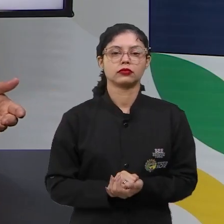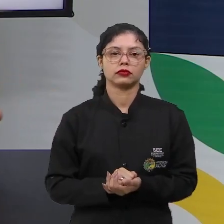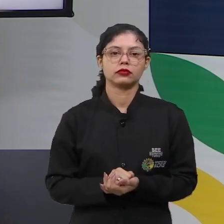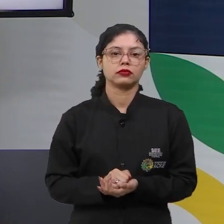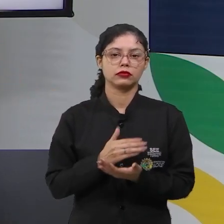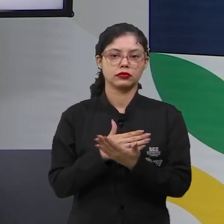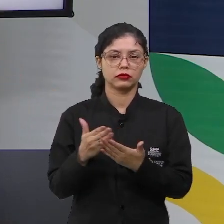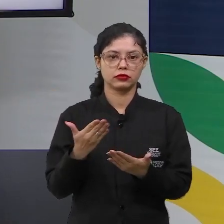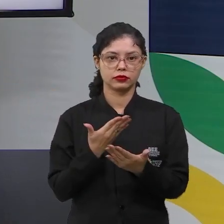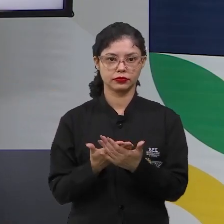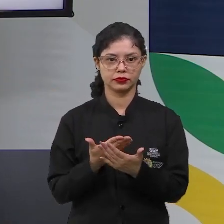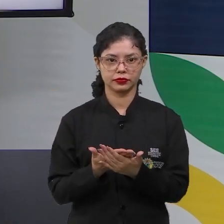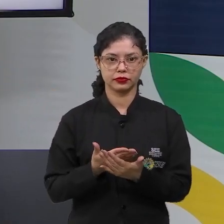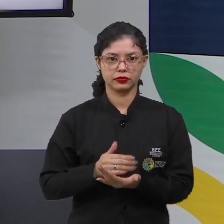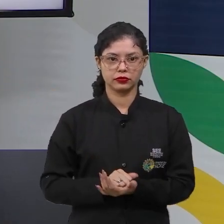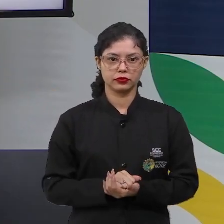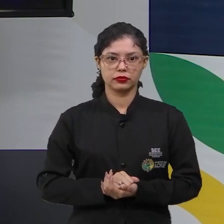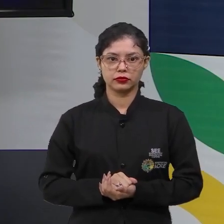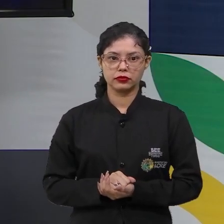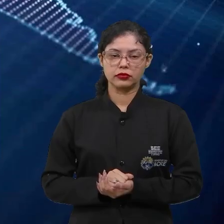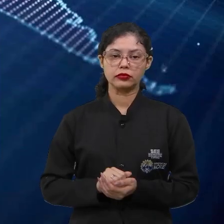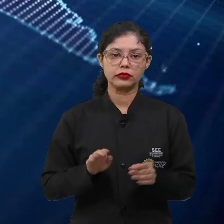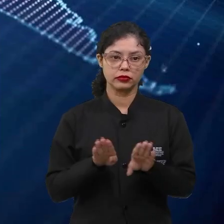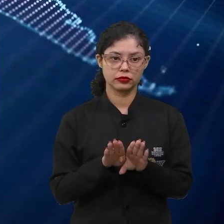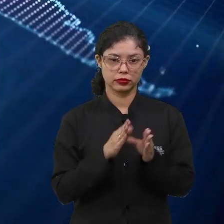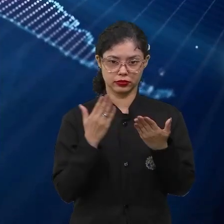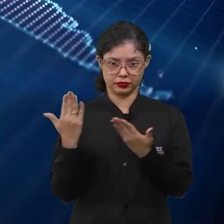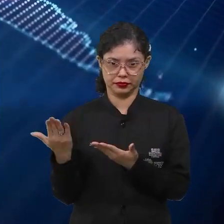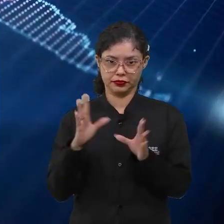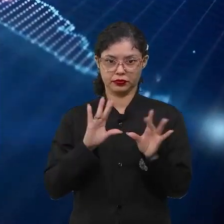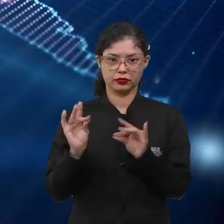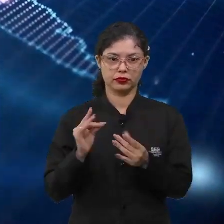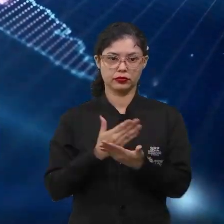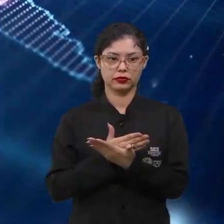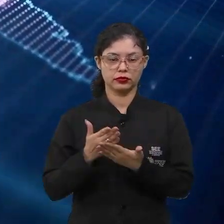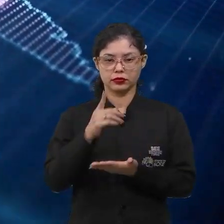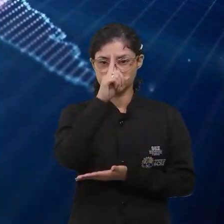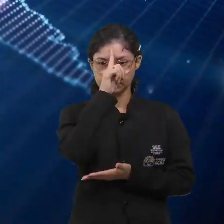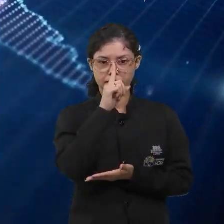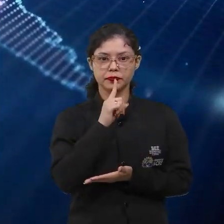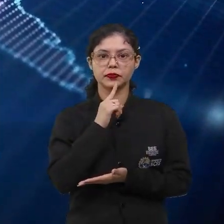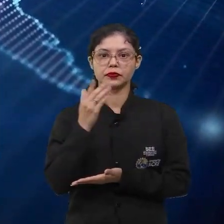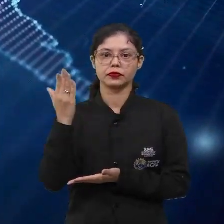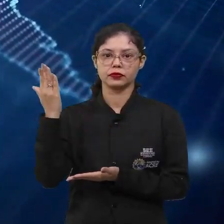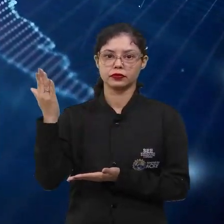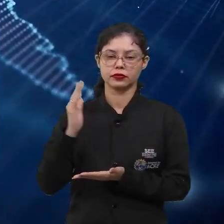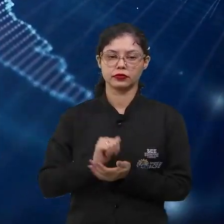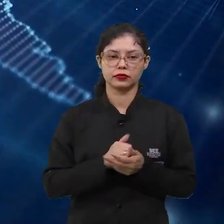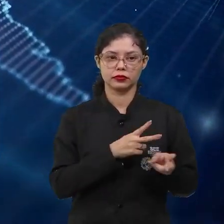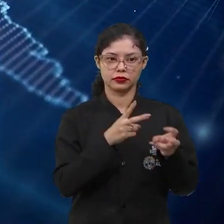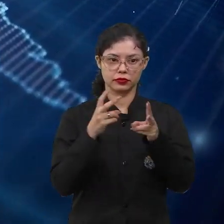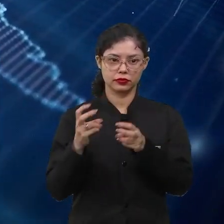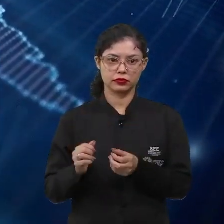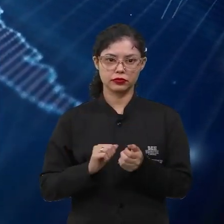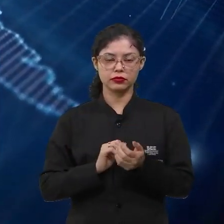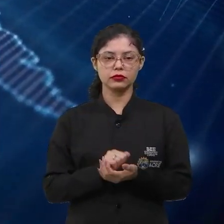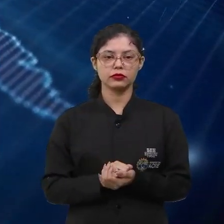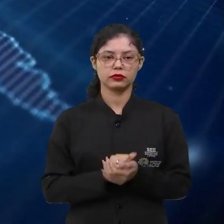dar início à nossa aula? Bom, eu quero trazer aqui uma imagem, conforme vocês vão observar aí na